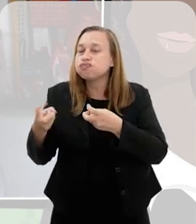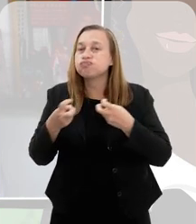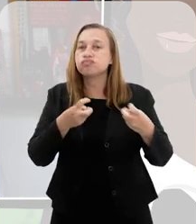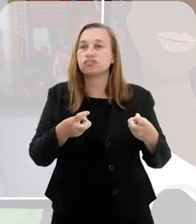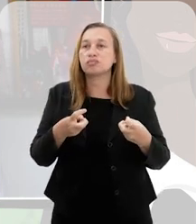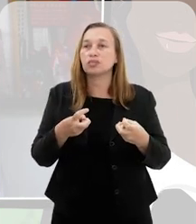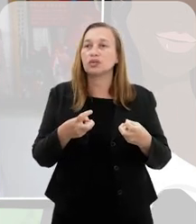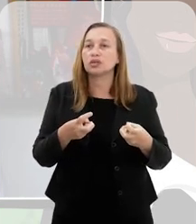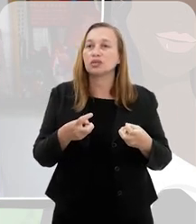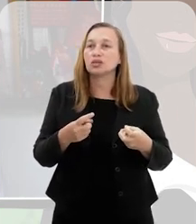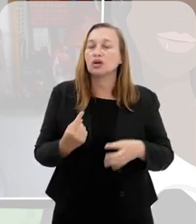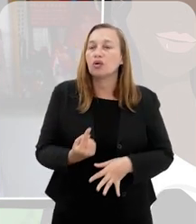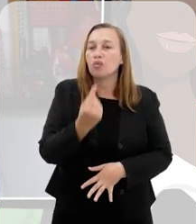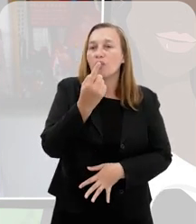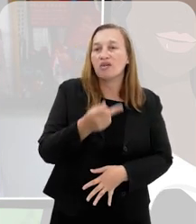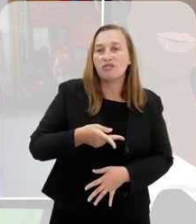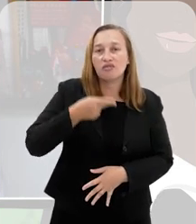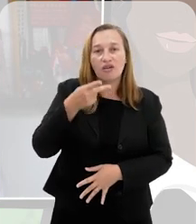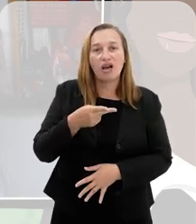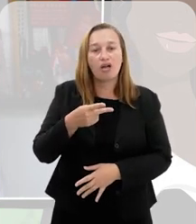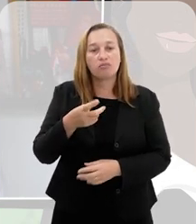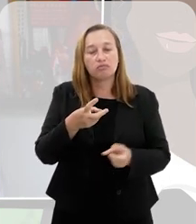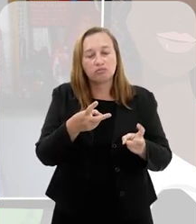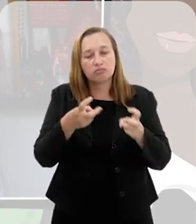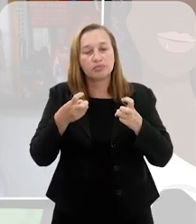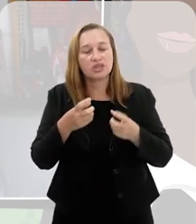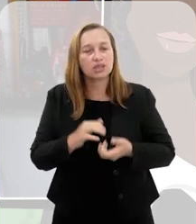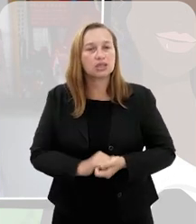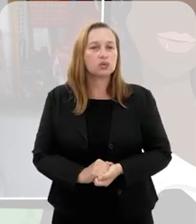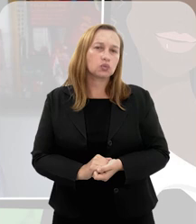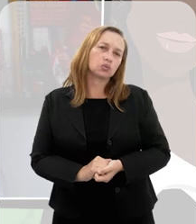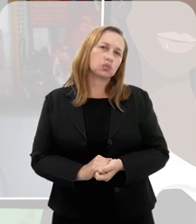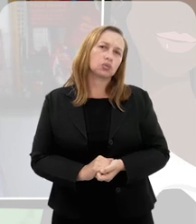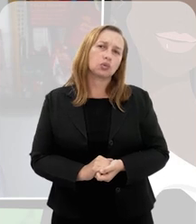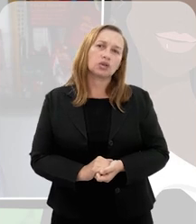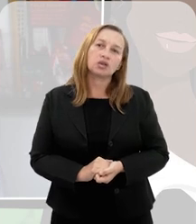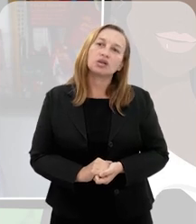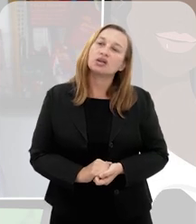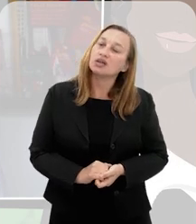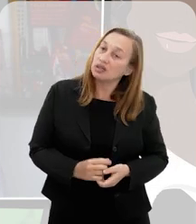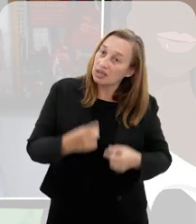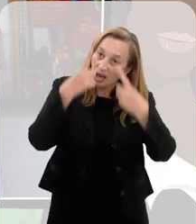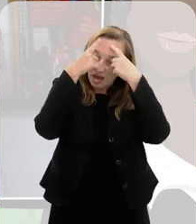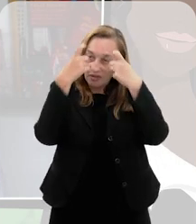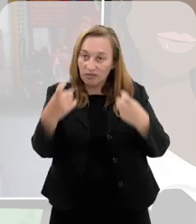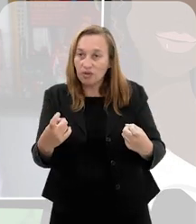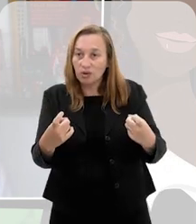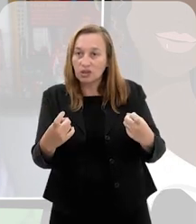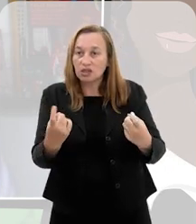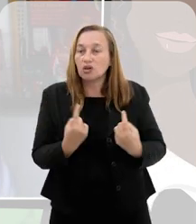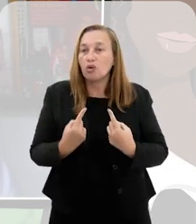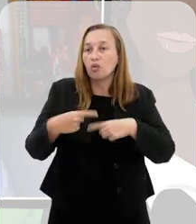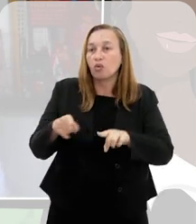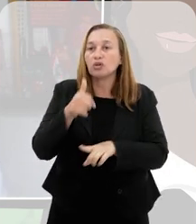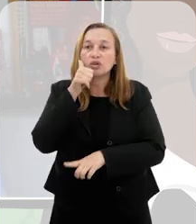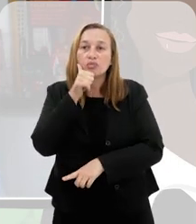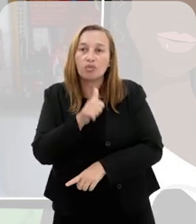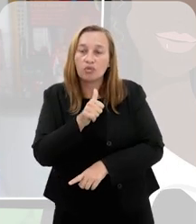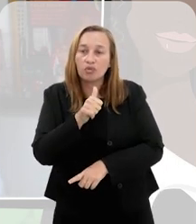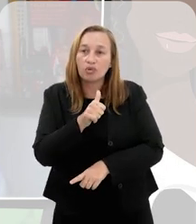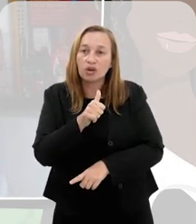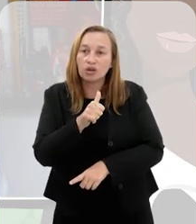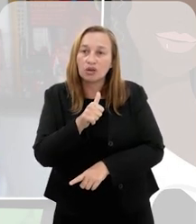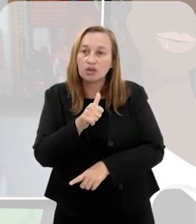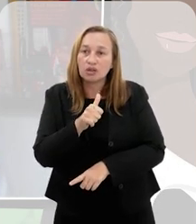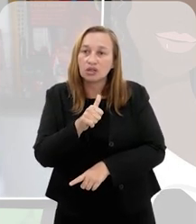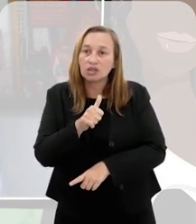eu percebi, uma das falas me chamou a atenção, que foi a questão da violência